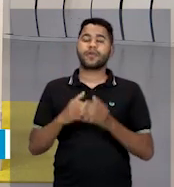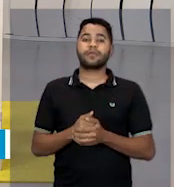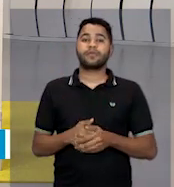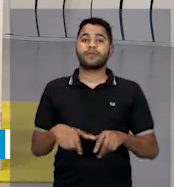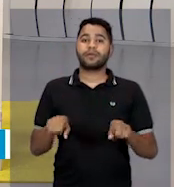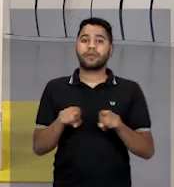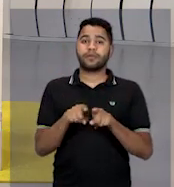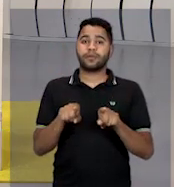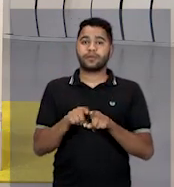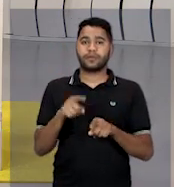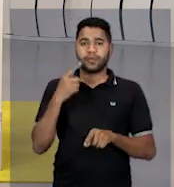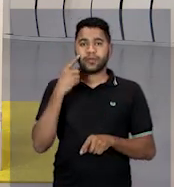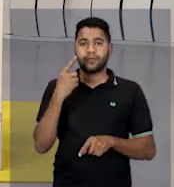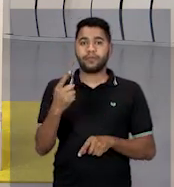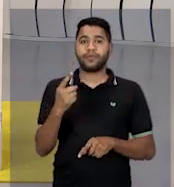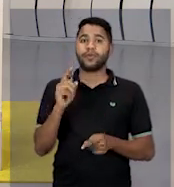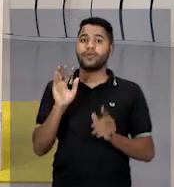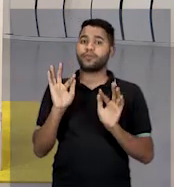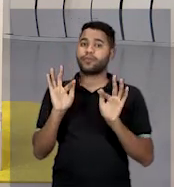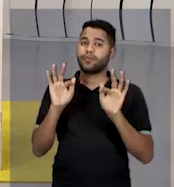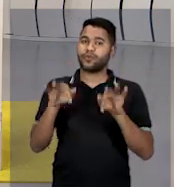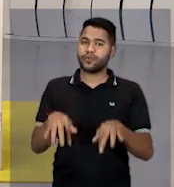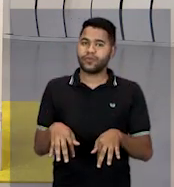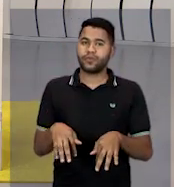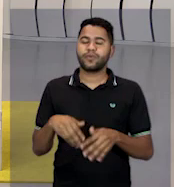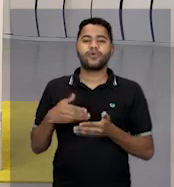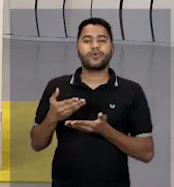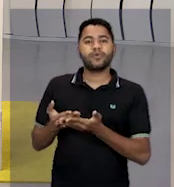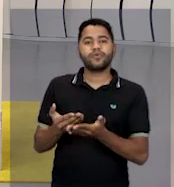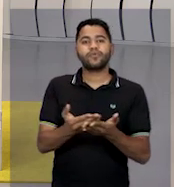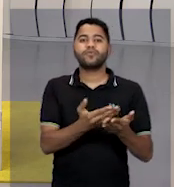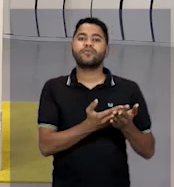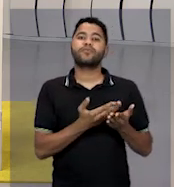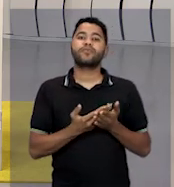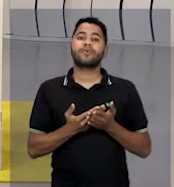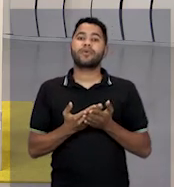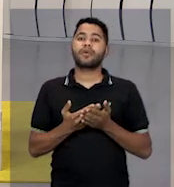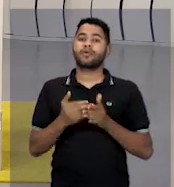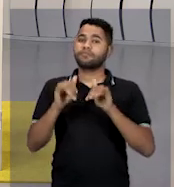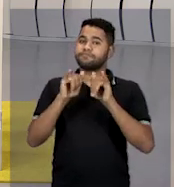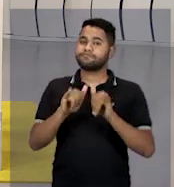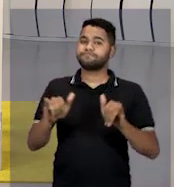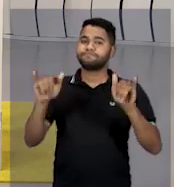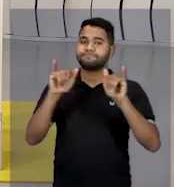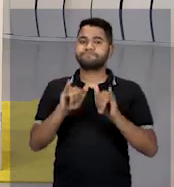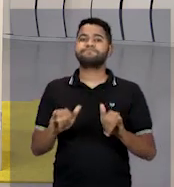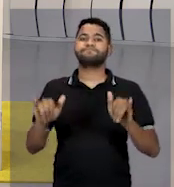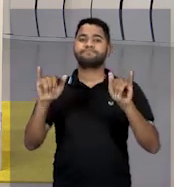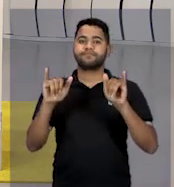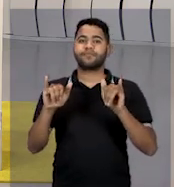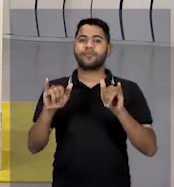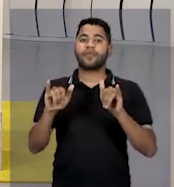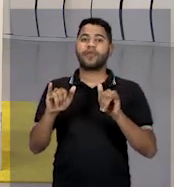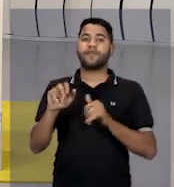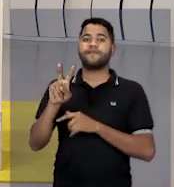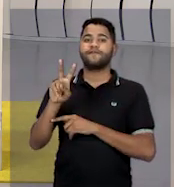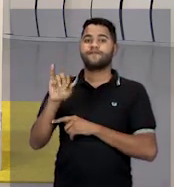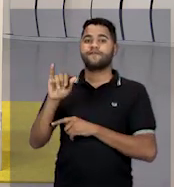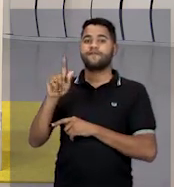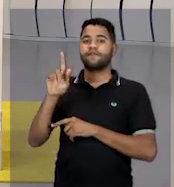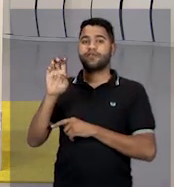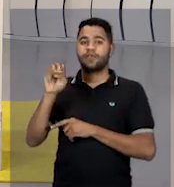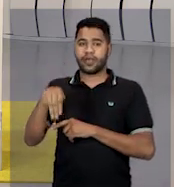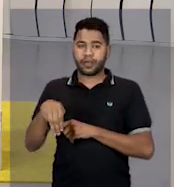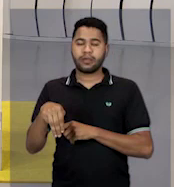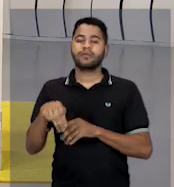vamos ver isso aí. E por fim, nós vamos estudar sobre o relato de viagem, um gênero textual que